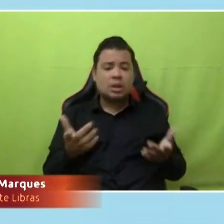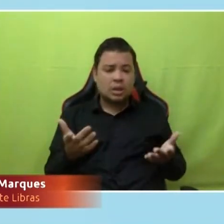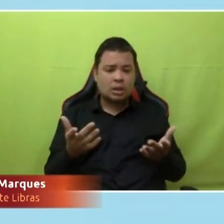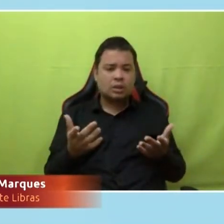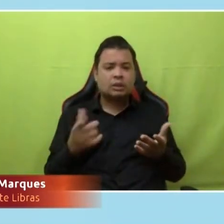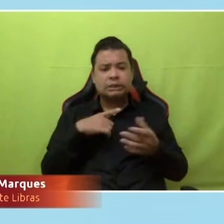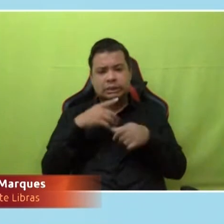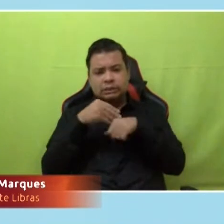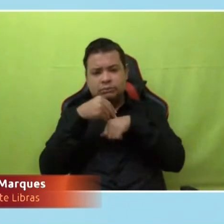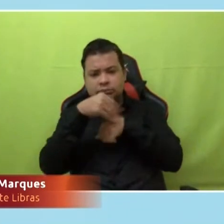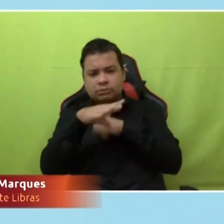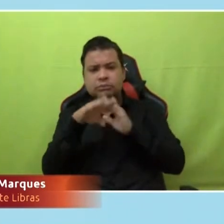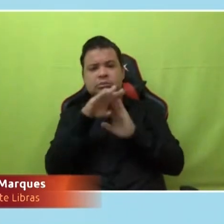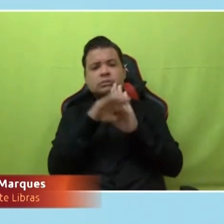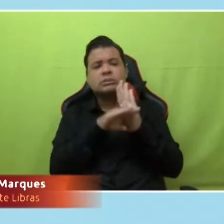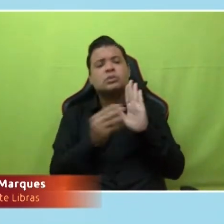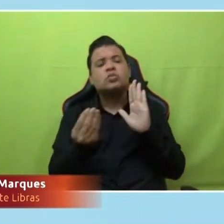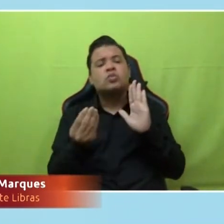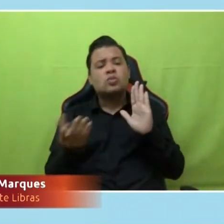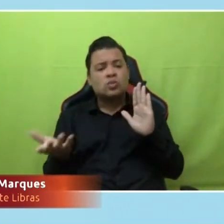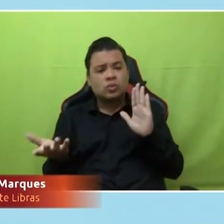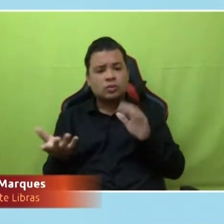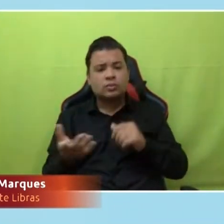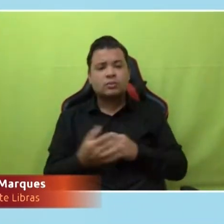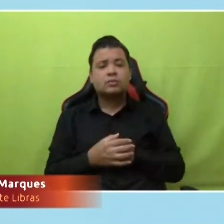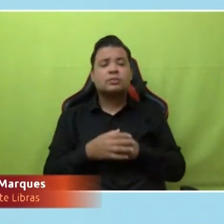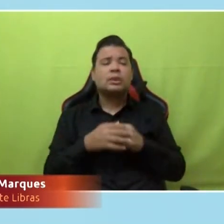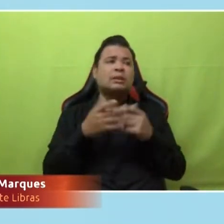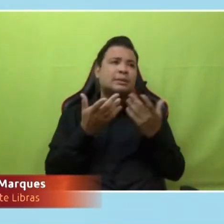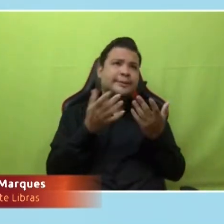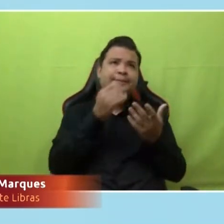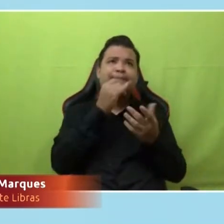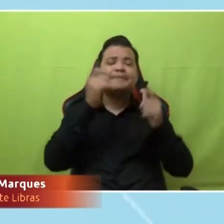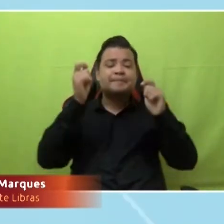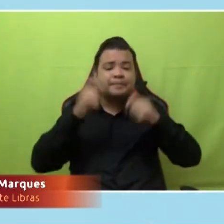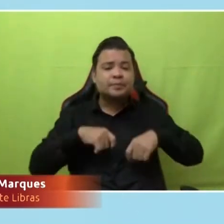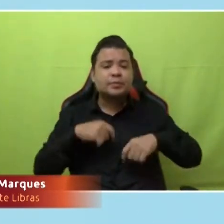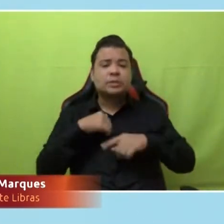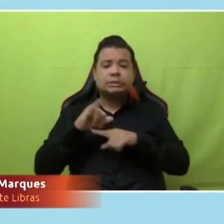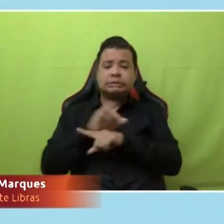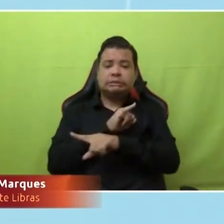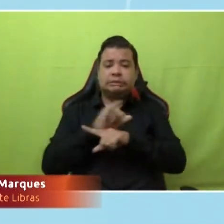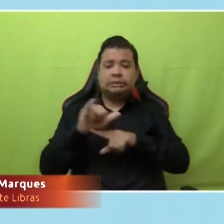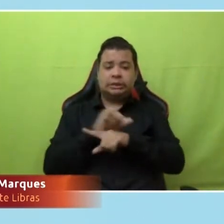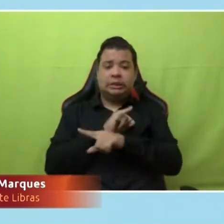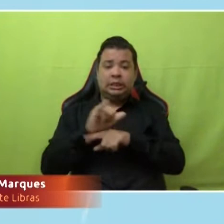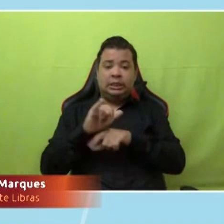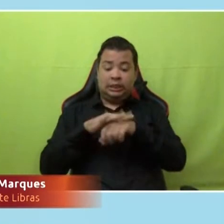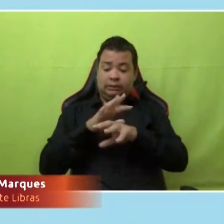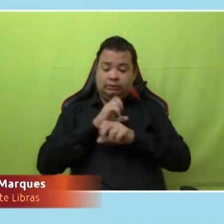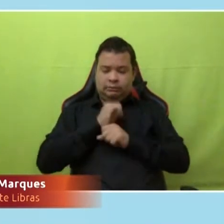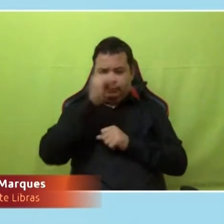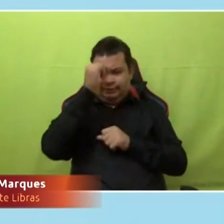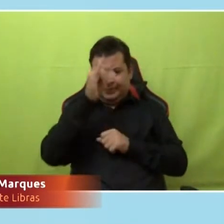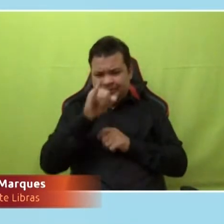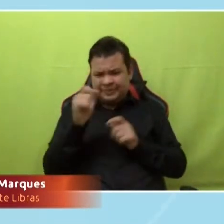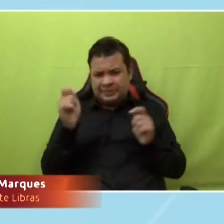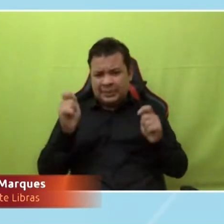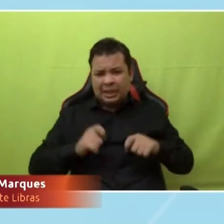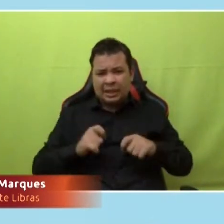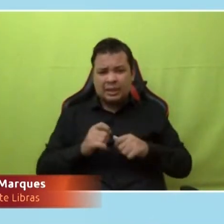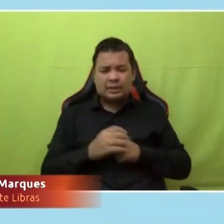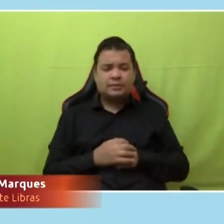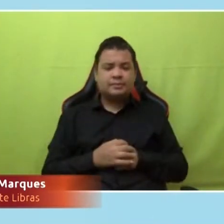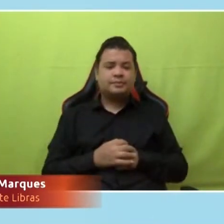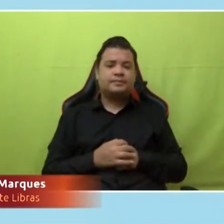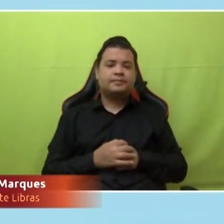um pouco isso para a gente. Dá para tentar, de alguma forma, evitar ser contaminado? Bom, esse é um